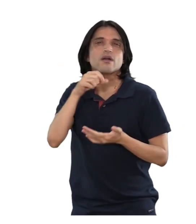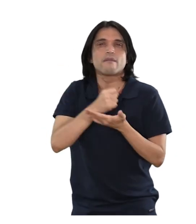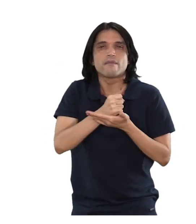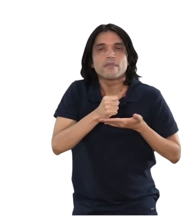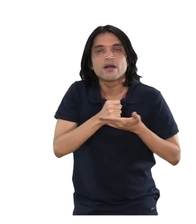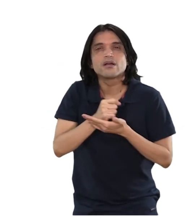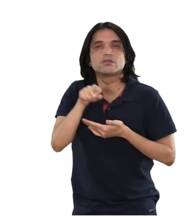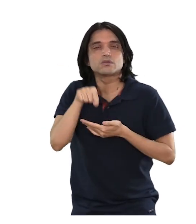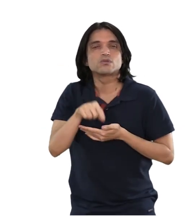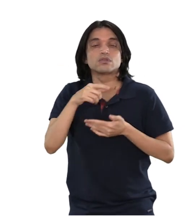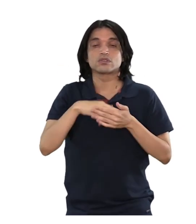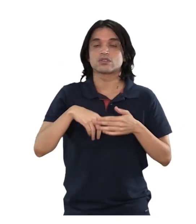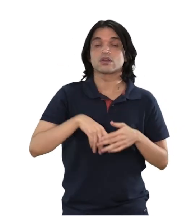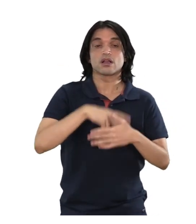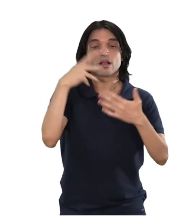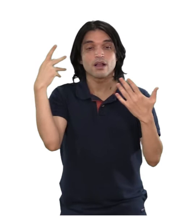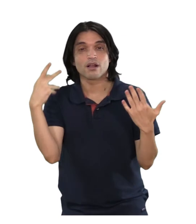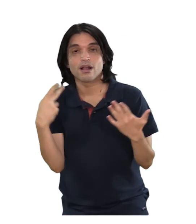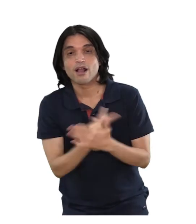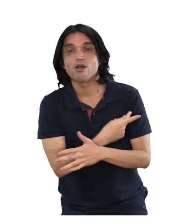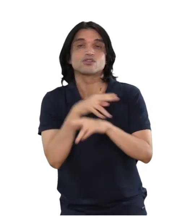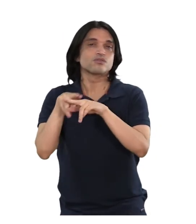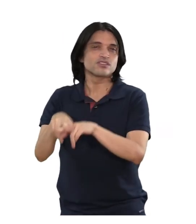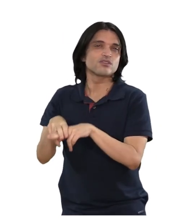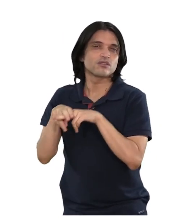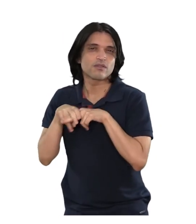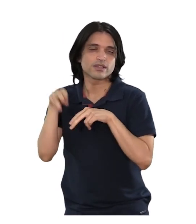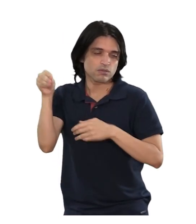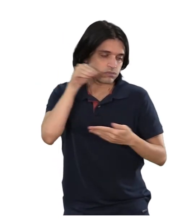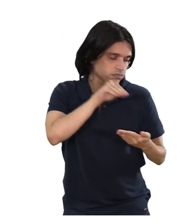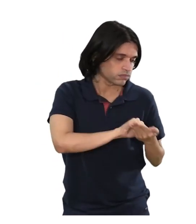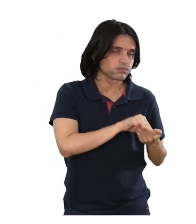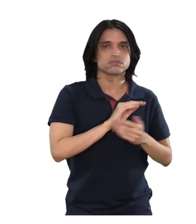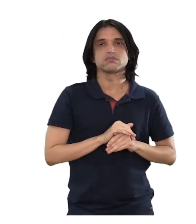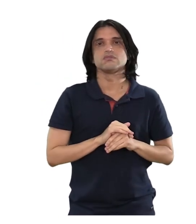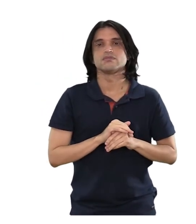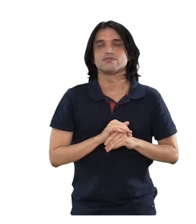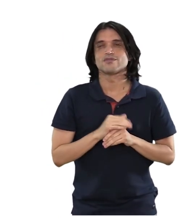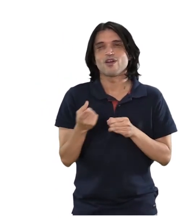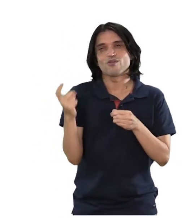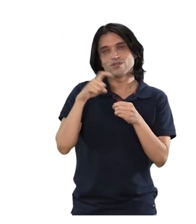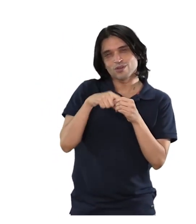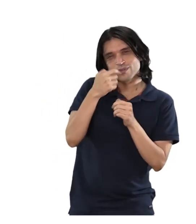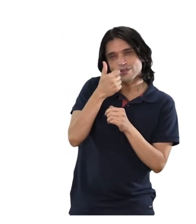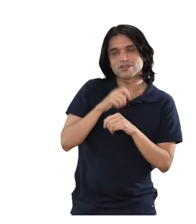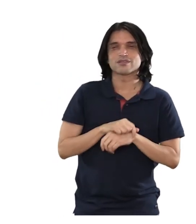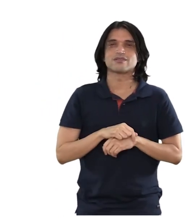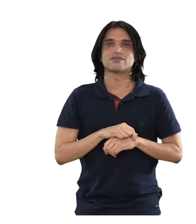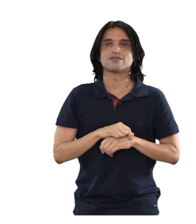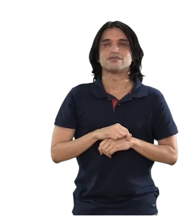Agora, voltando um pouquinho, vamos falar sobre período composto por subordinação. No período composto